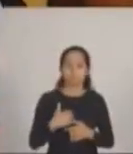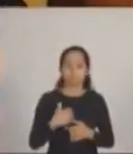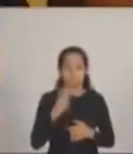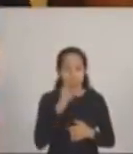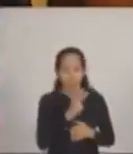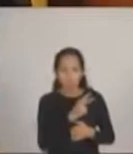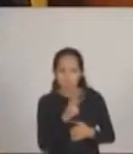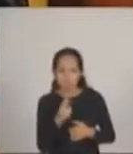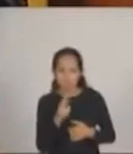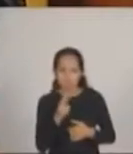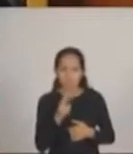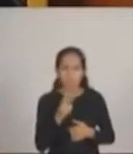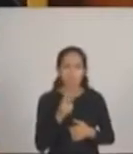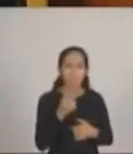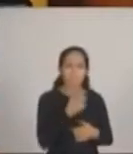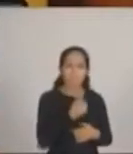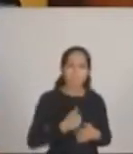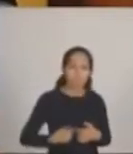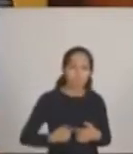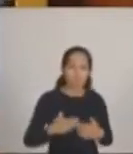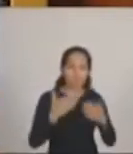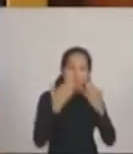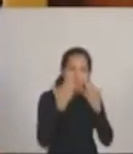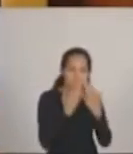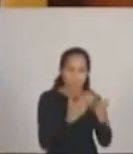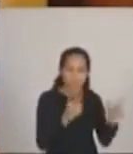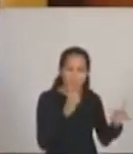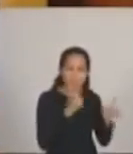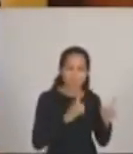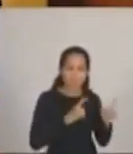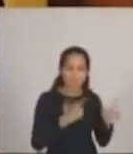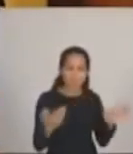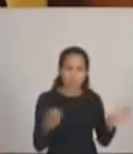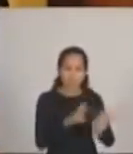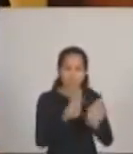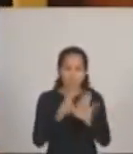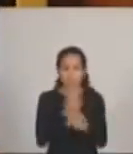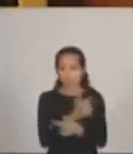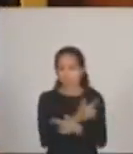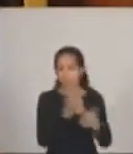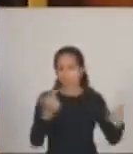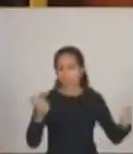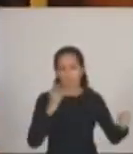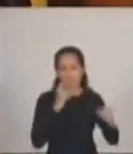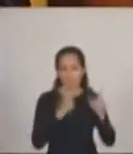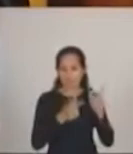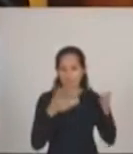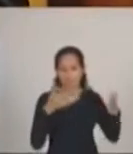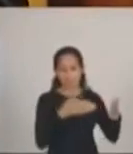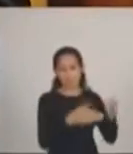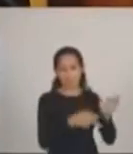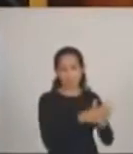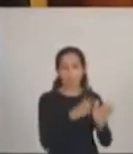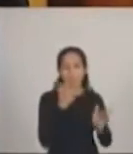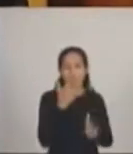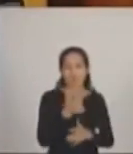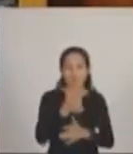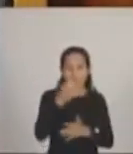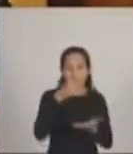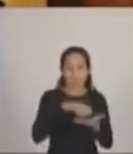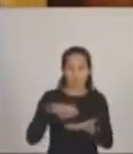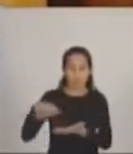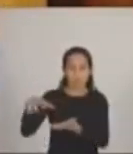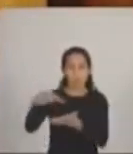pública para discutir o fechamento de 27 comarcas. E quando eu digo o fechamento de 27 comarcas,